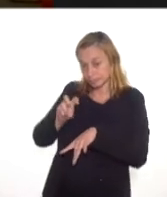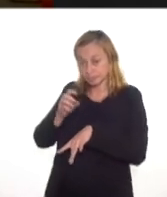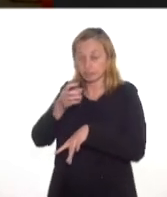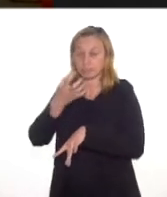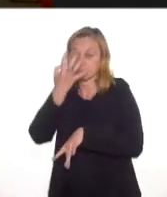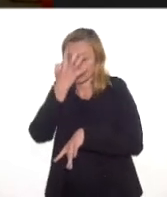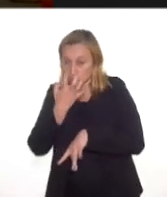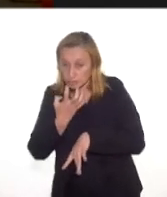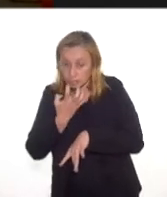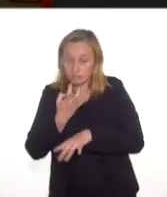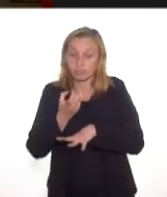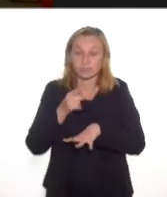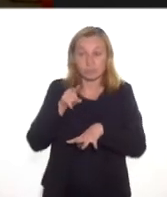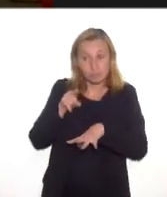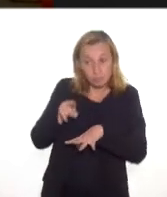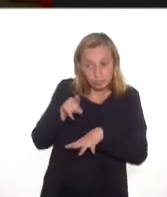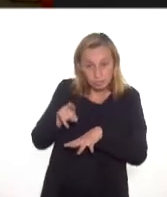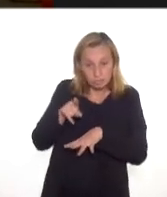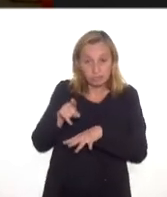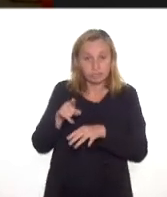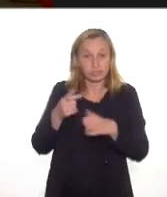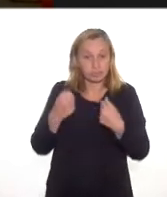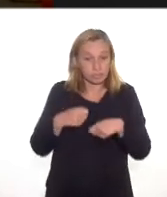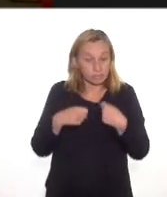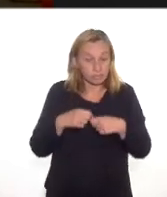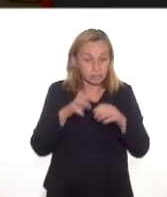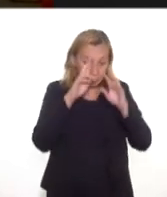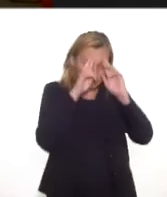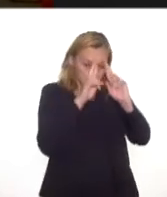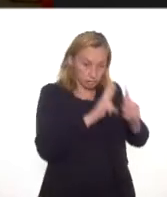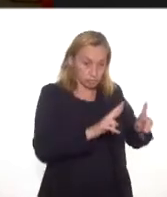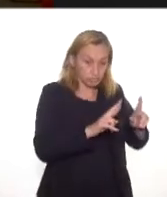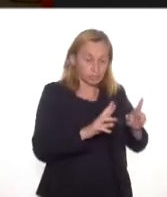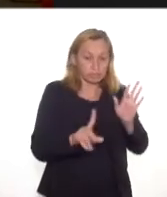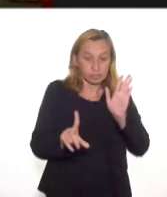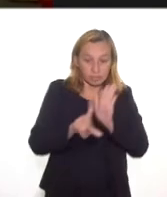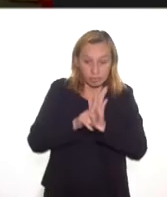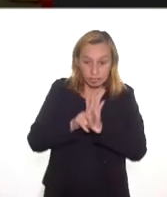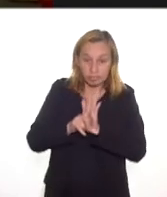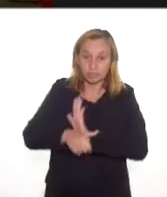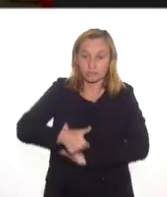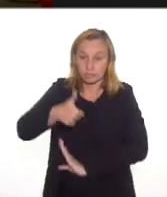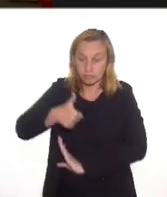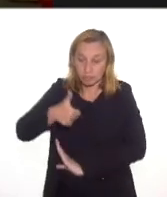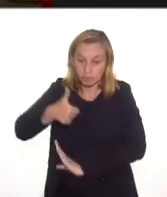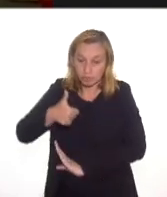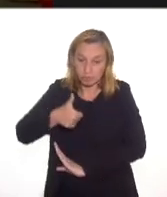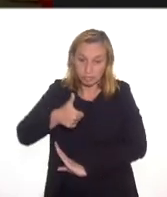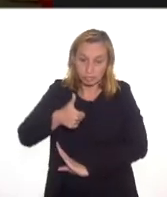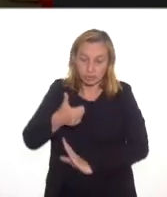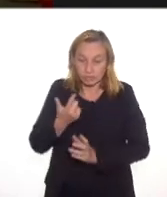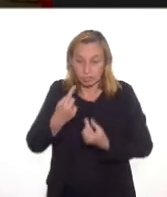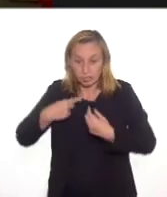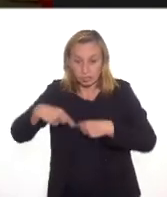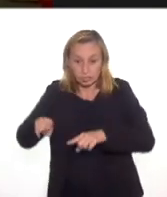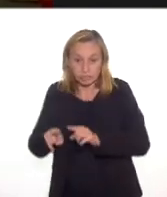com relação àqueles e aquelas que deveriam estar respeitando a lei e são os primeiros a